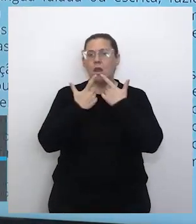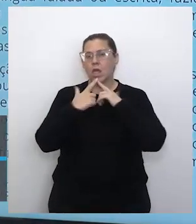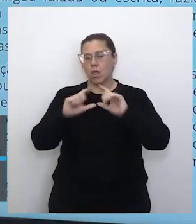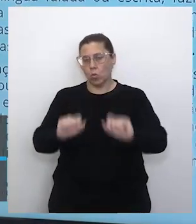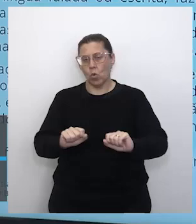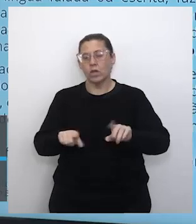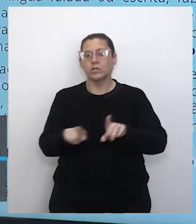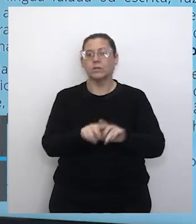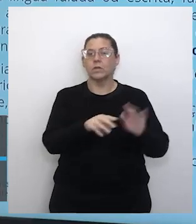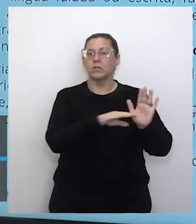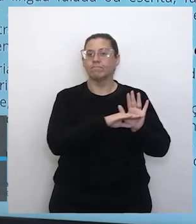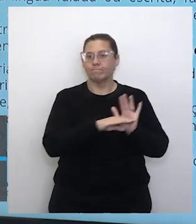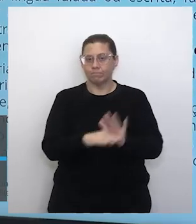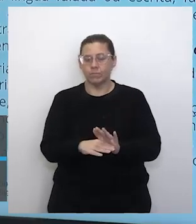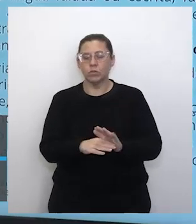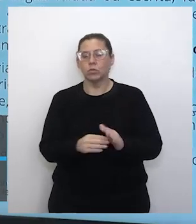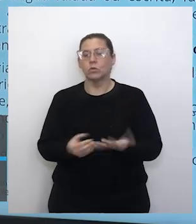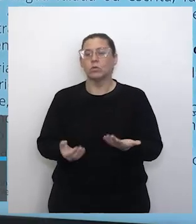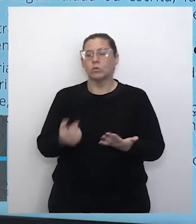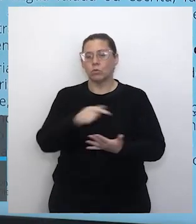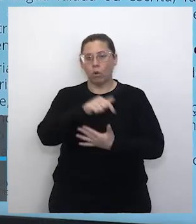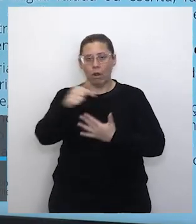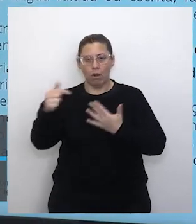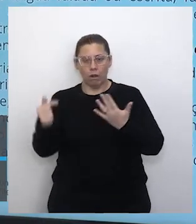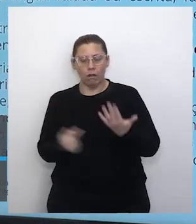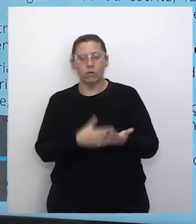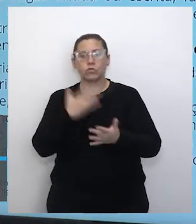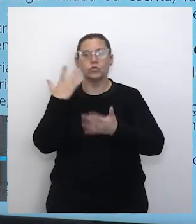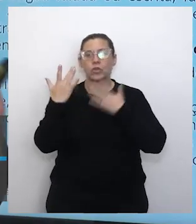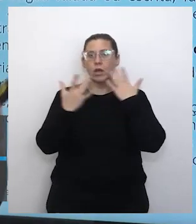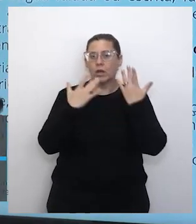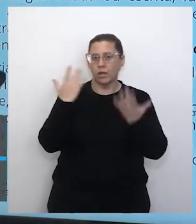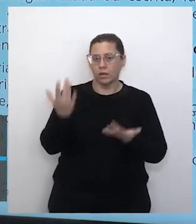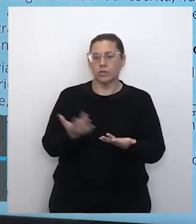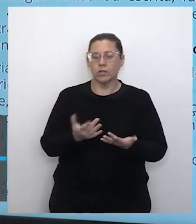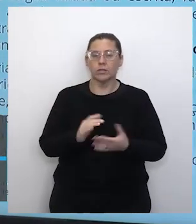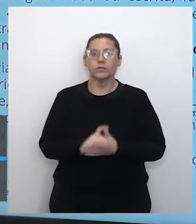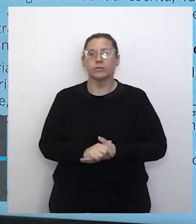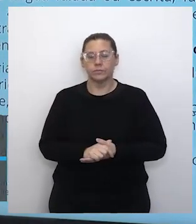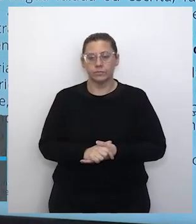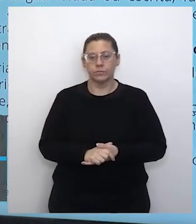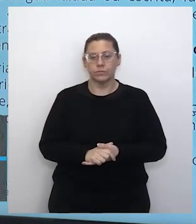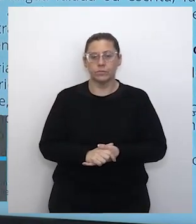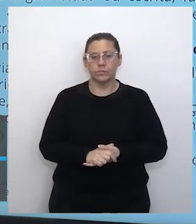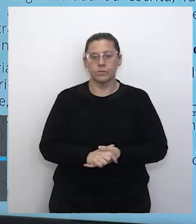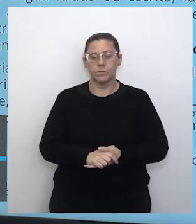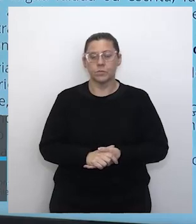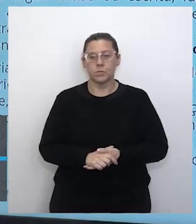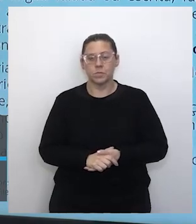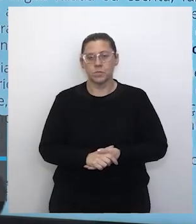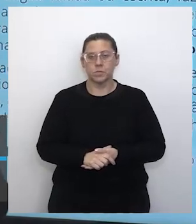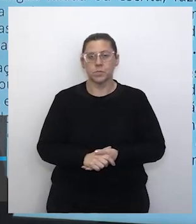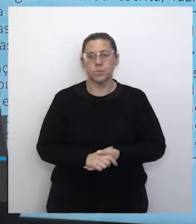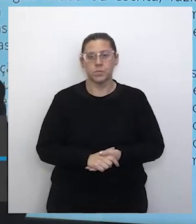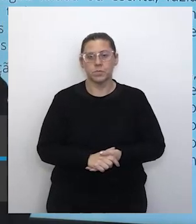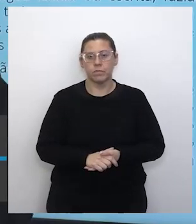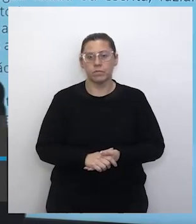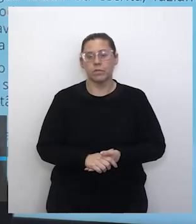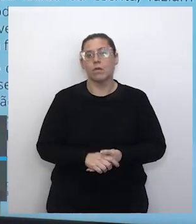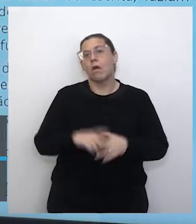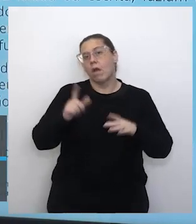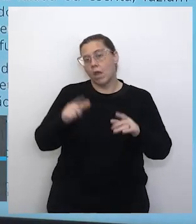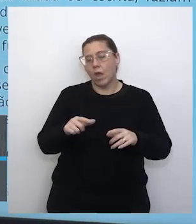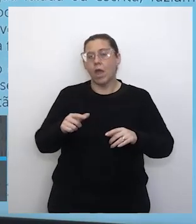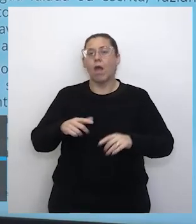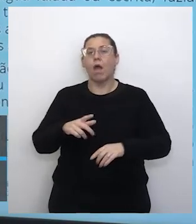que emprestam de si elementos para que a gente possa fazer uma peça teatral, um espetáculo de qualidade, tá bom? Então, é por isso que a